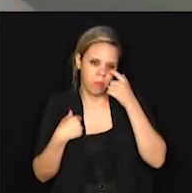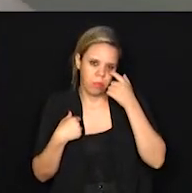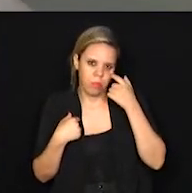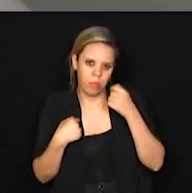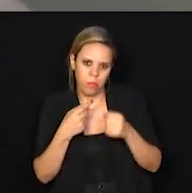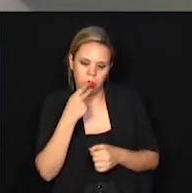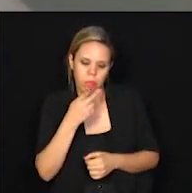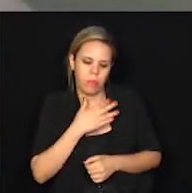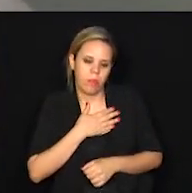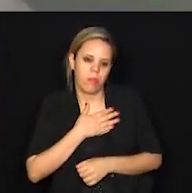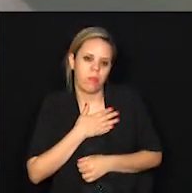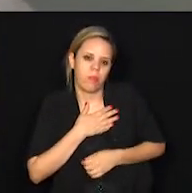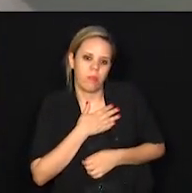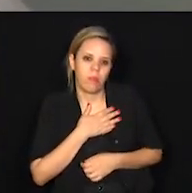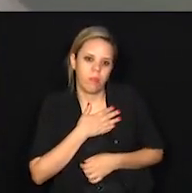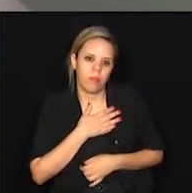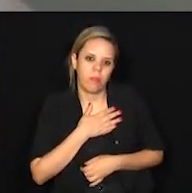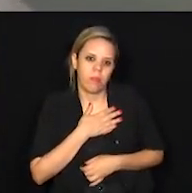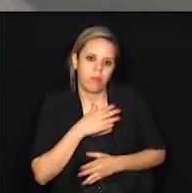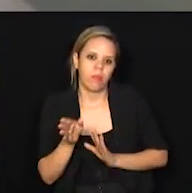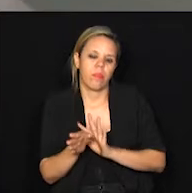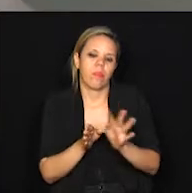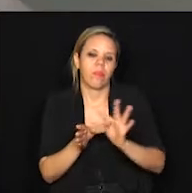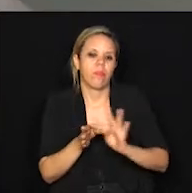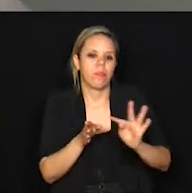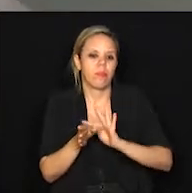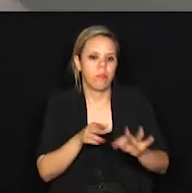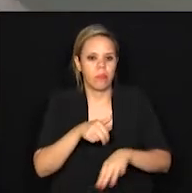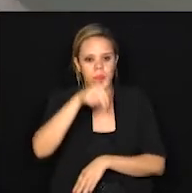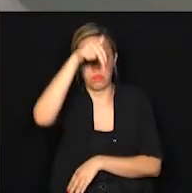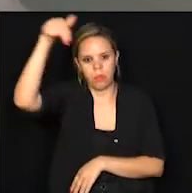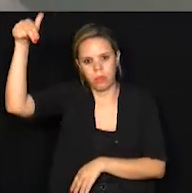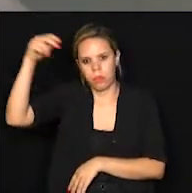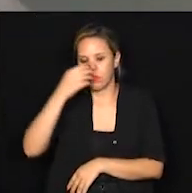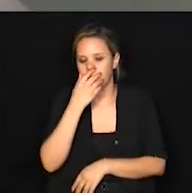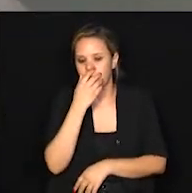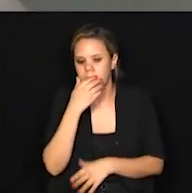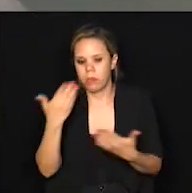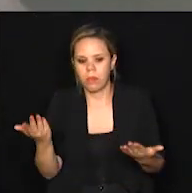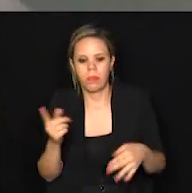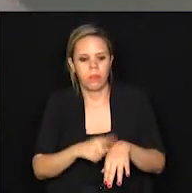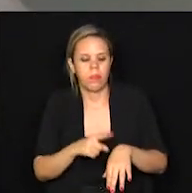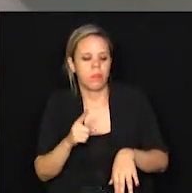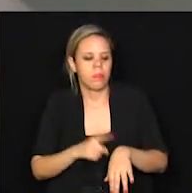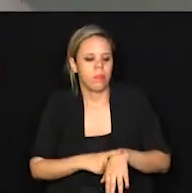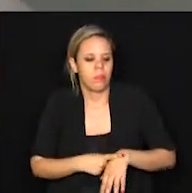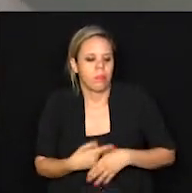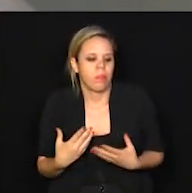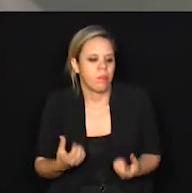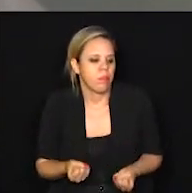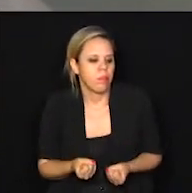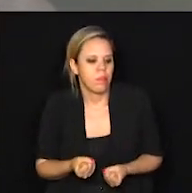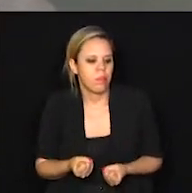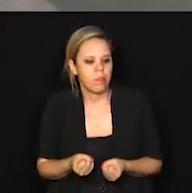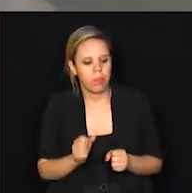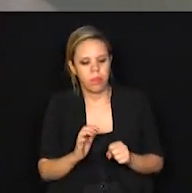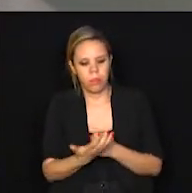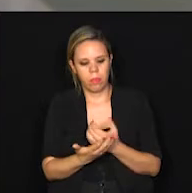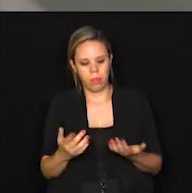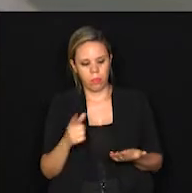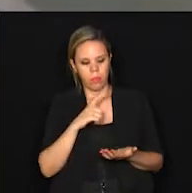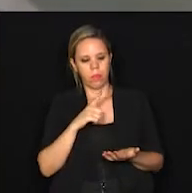de diálogo e também pedindo um inquérito civil, inclusive, para impedir a volta às aulas.